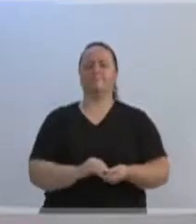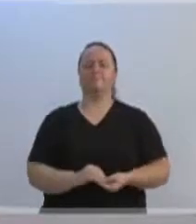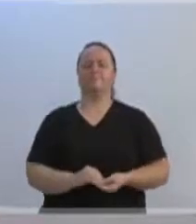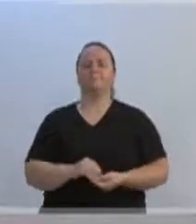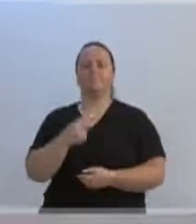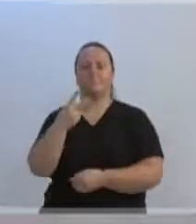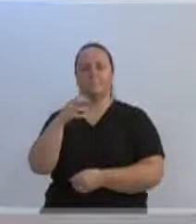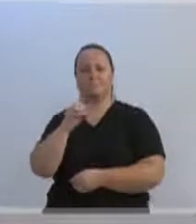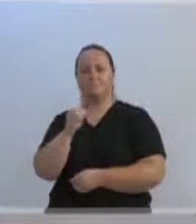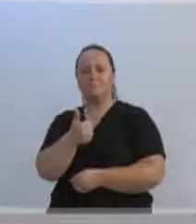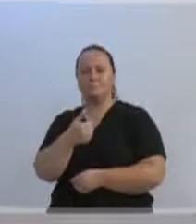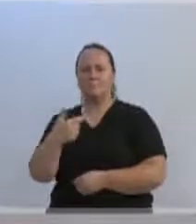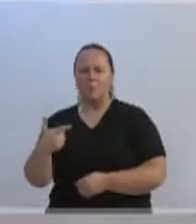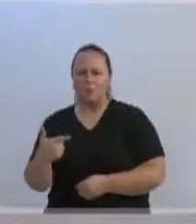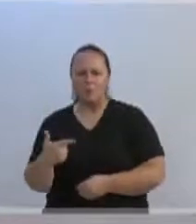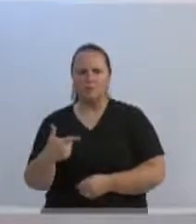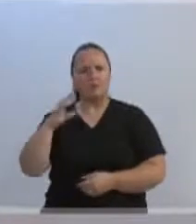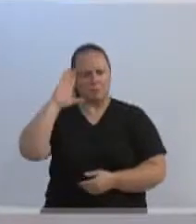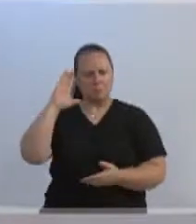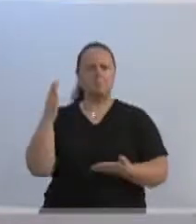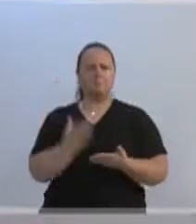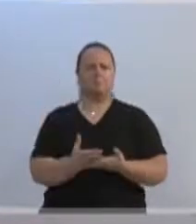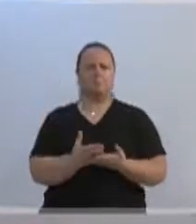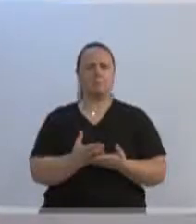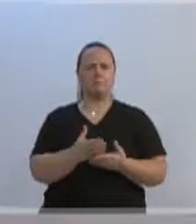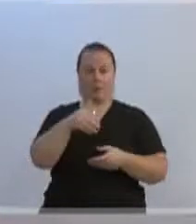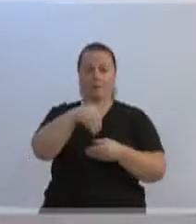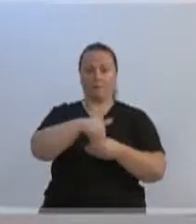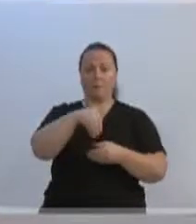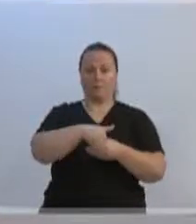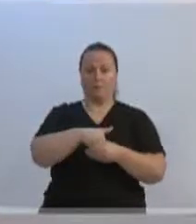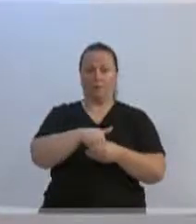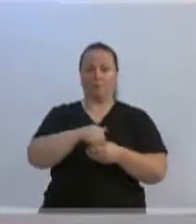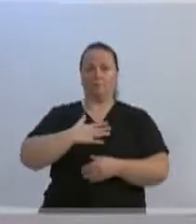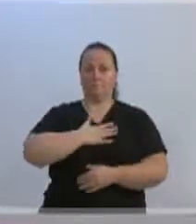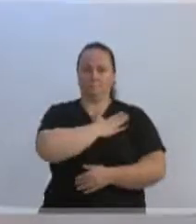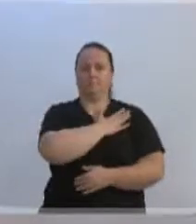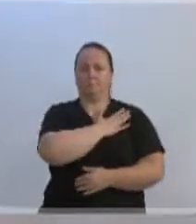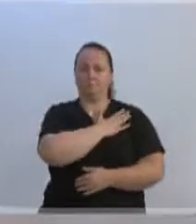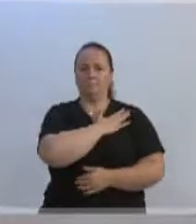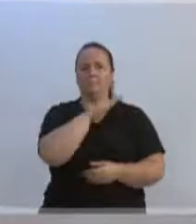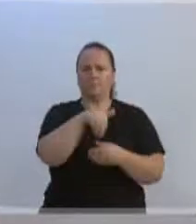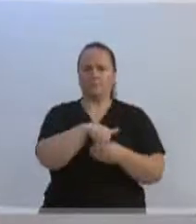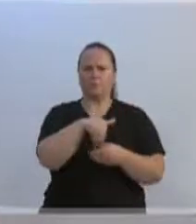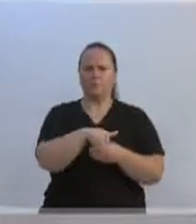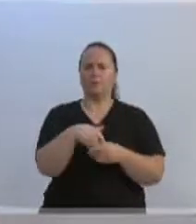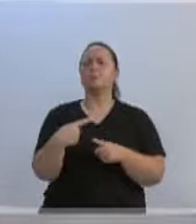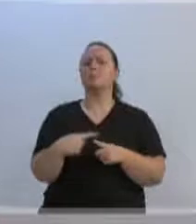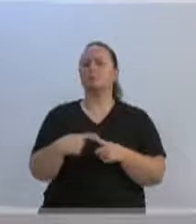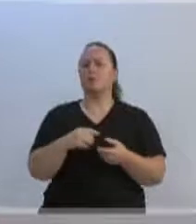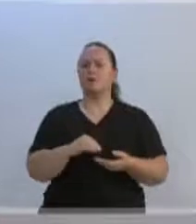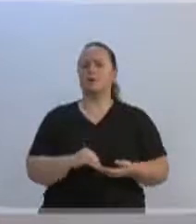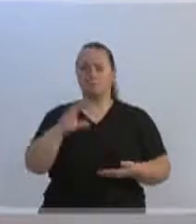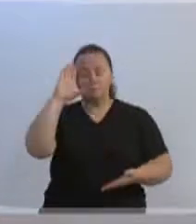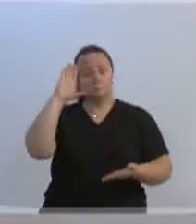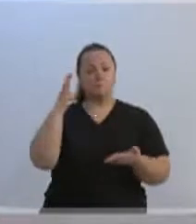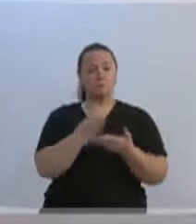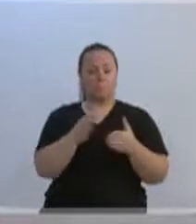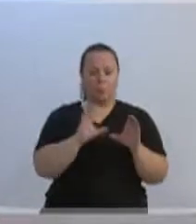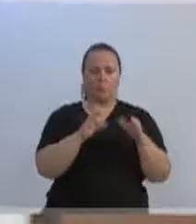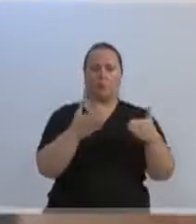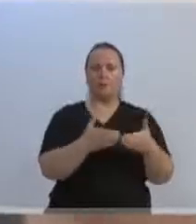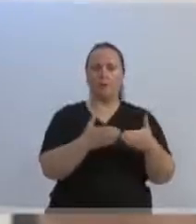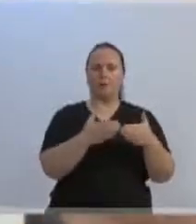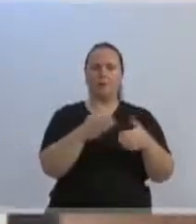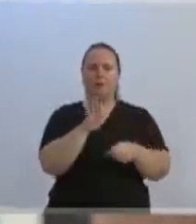também acreditem nessas promessas de campanha também votei no napoleão no segundo turno também acreditando que veríamos essas comunidades sendo